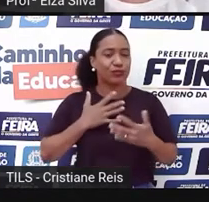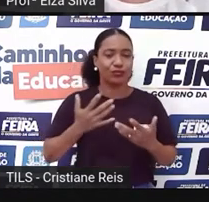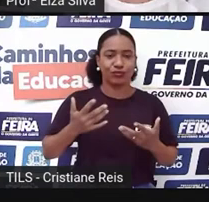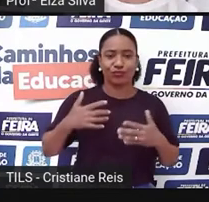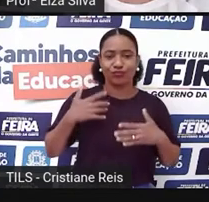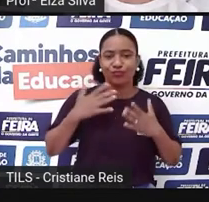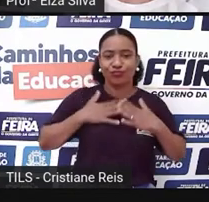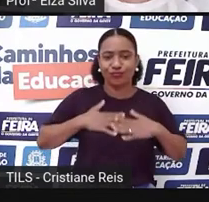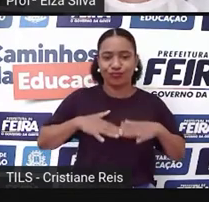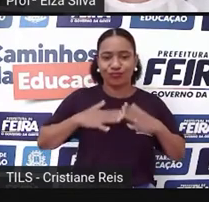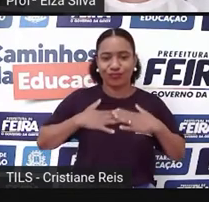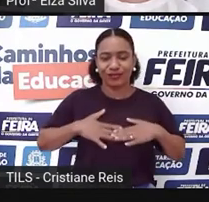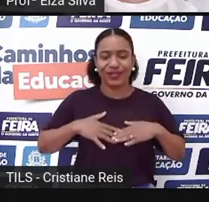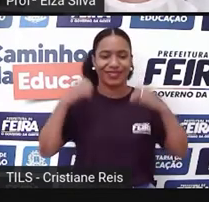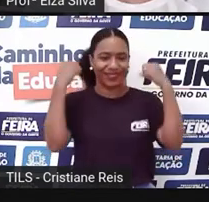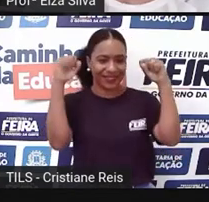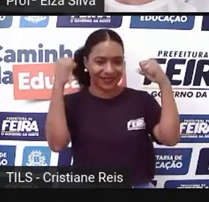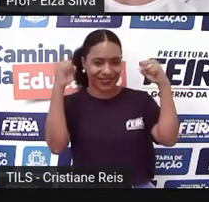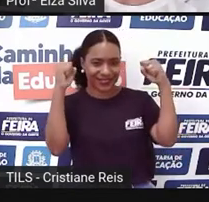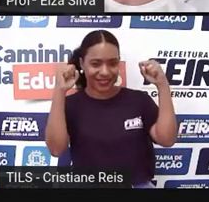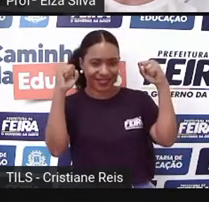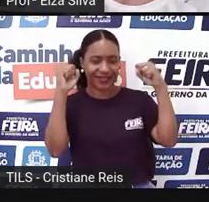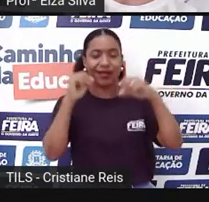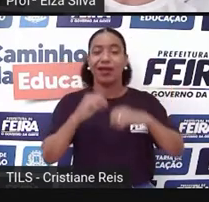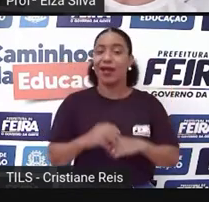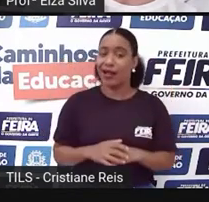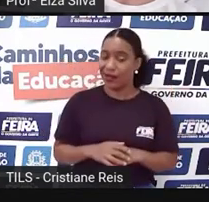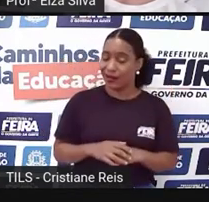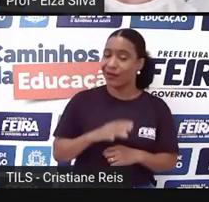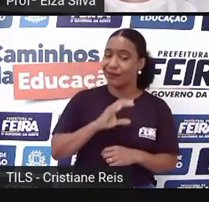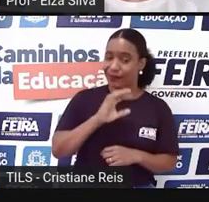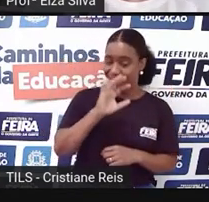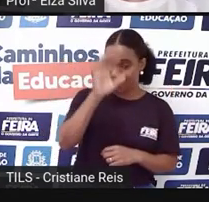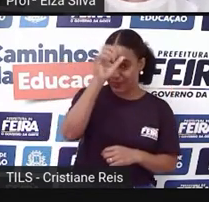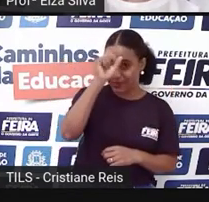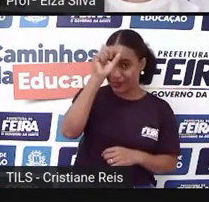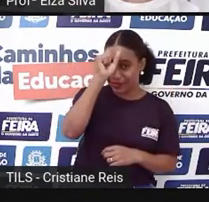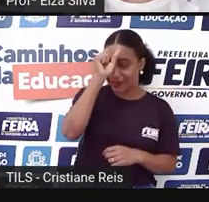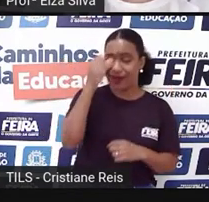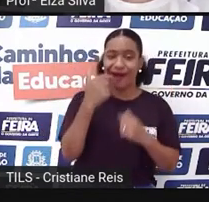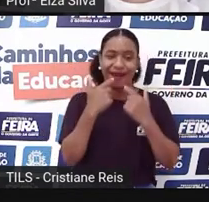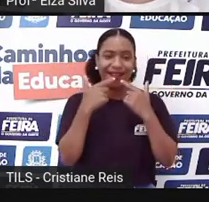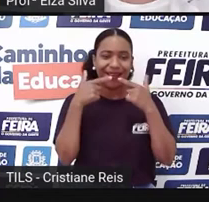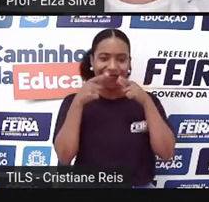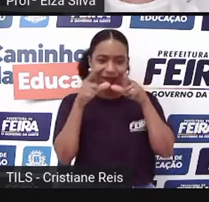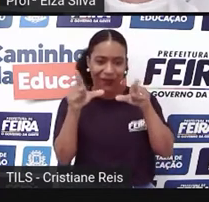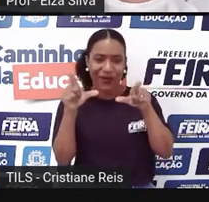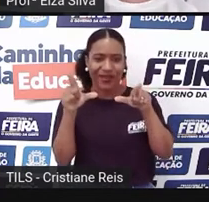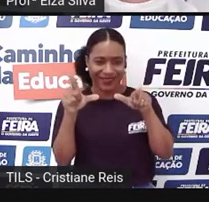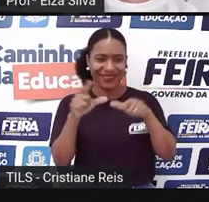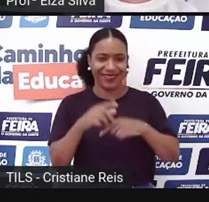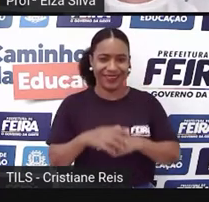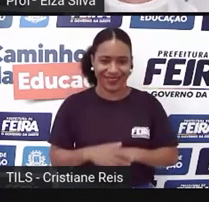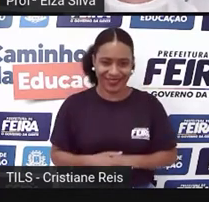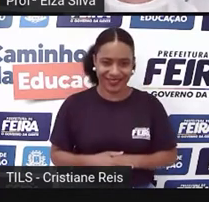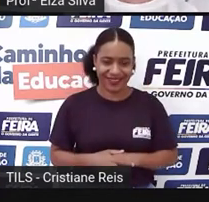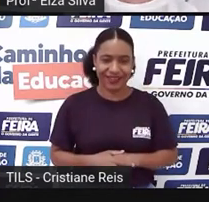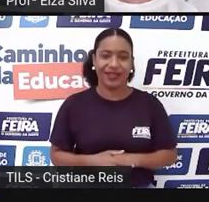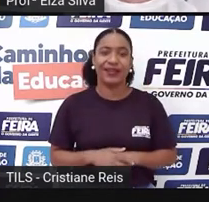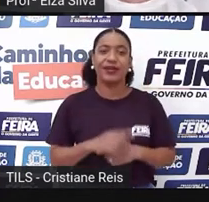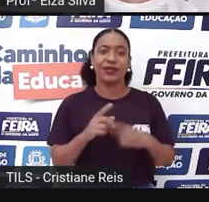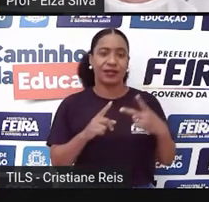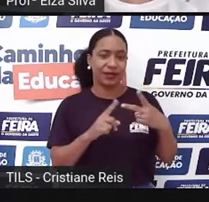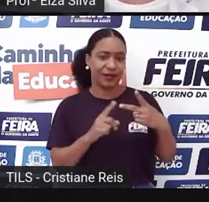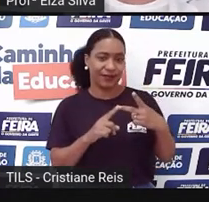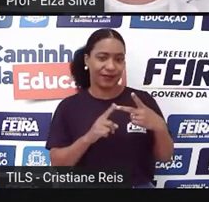learning languages. Meu hobby é aprender línguas. Em outros momentos, alguns personagens